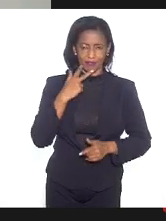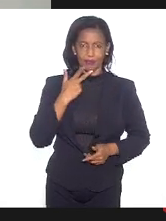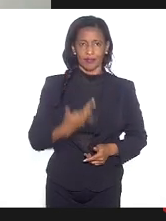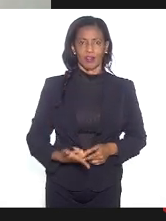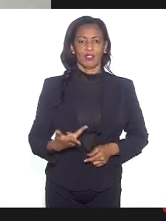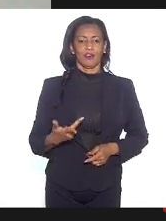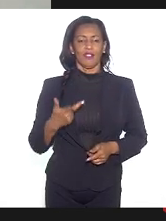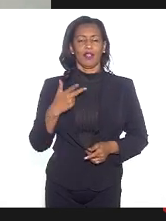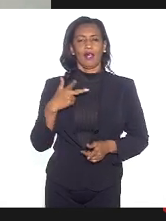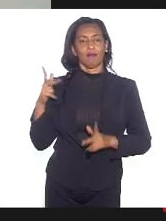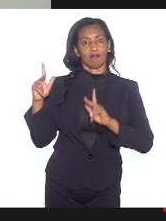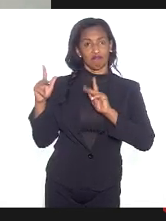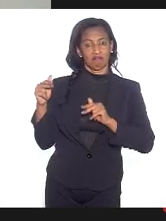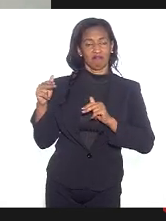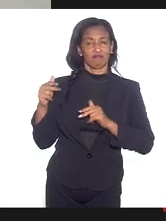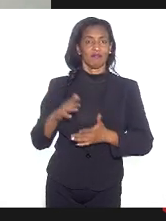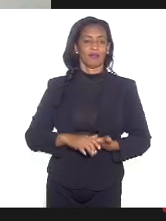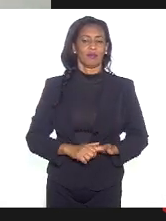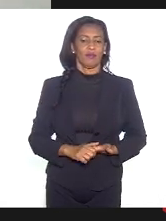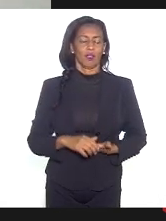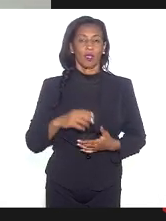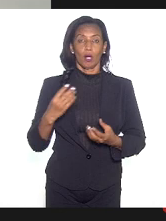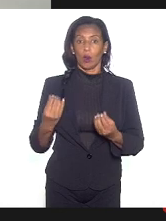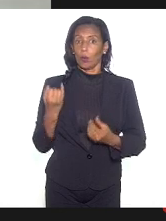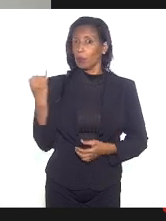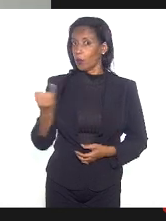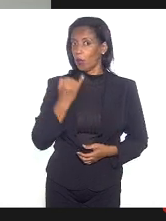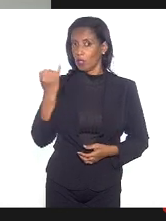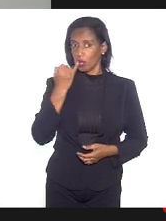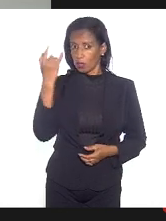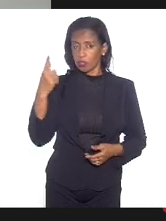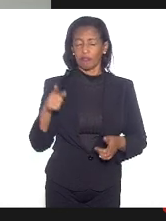a fala dele, que foi muito importante.